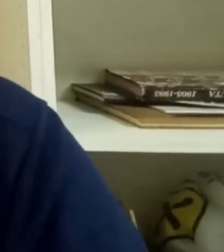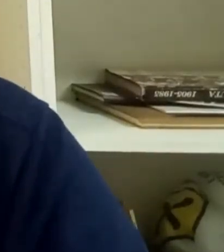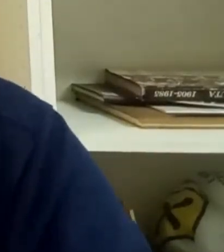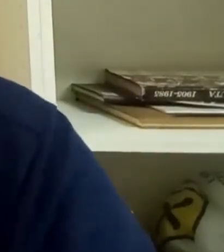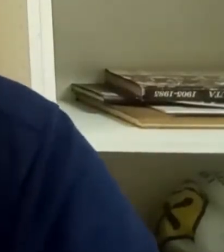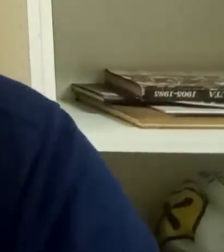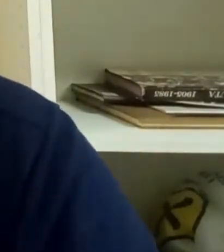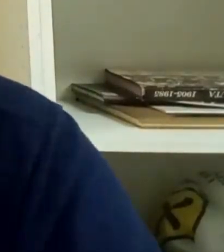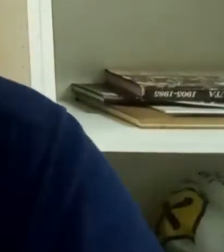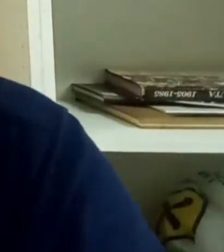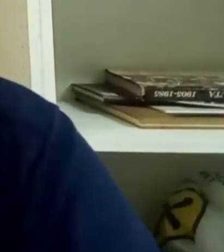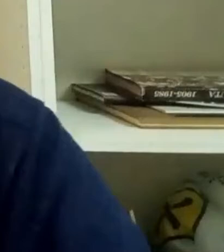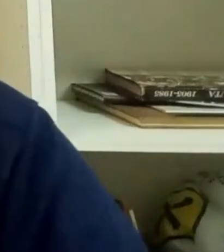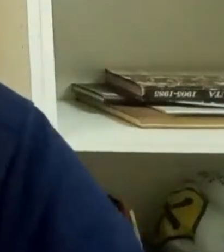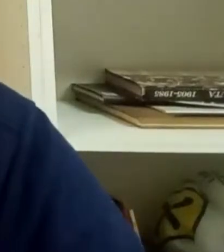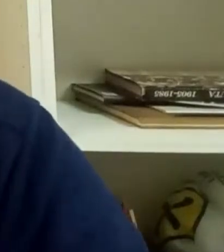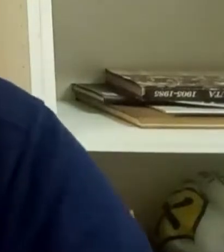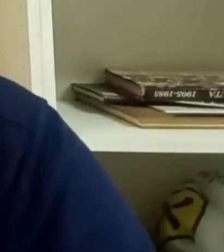14.947 mais